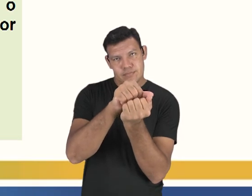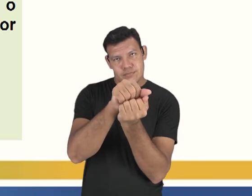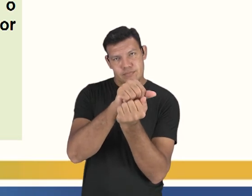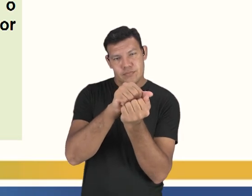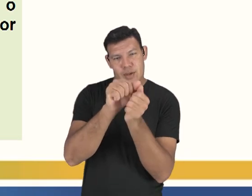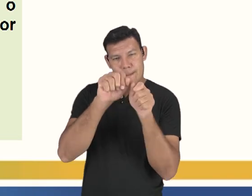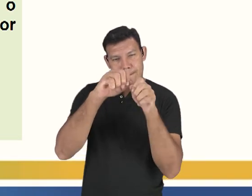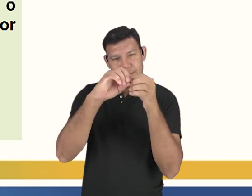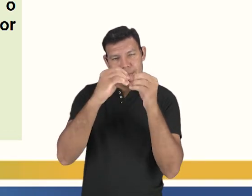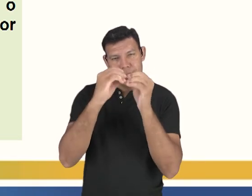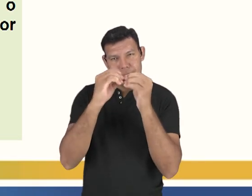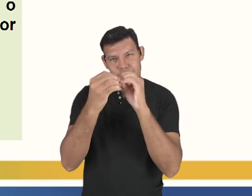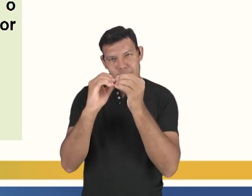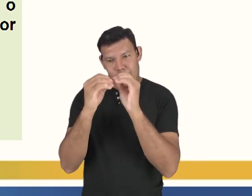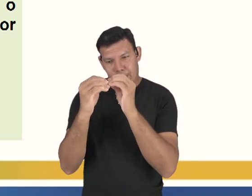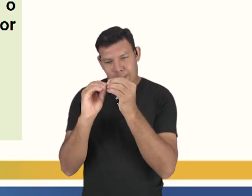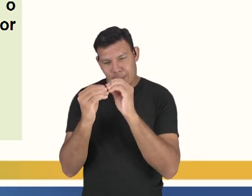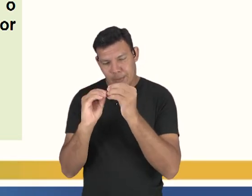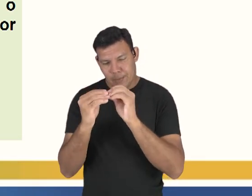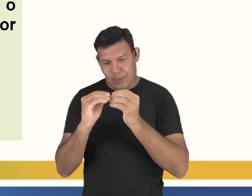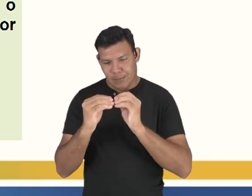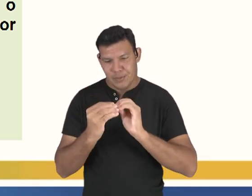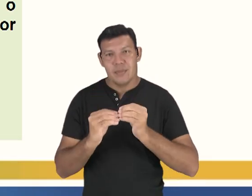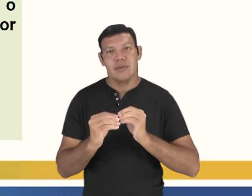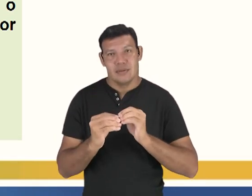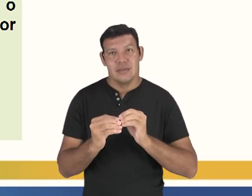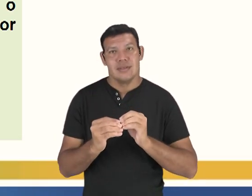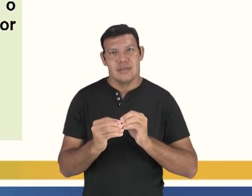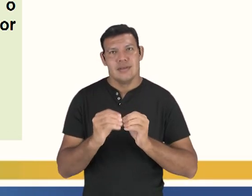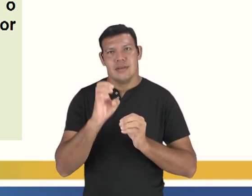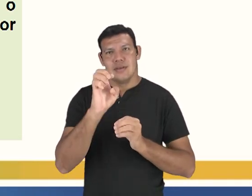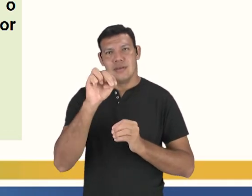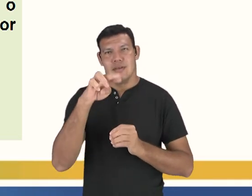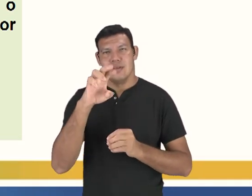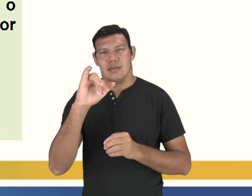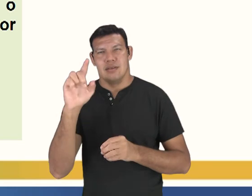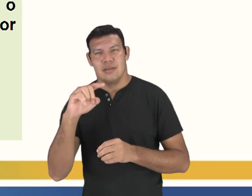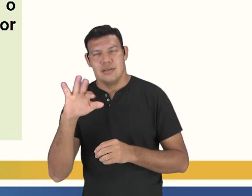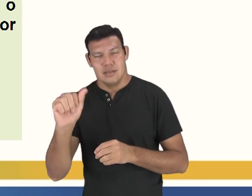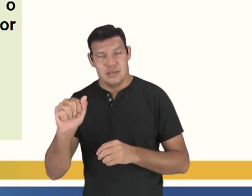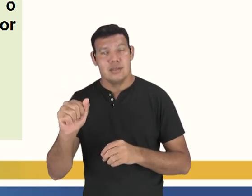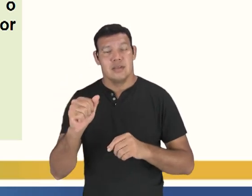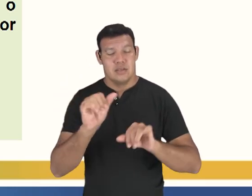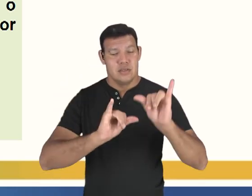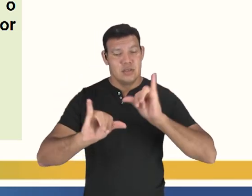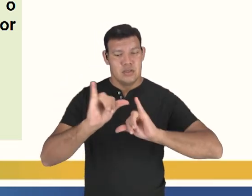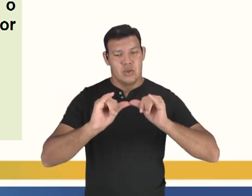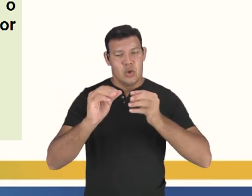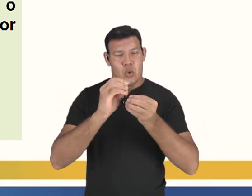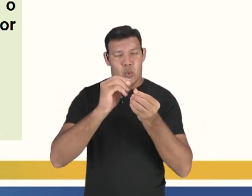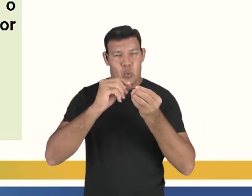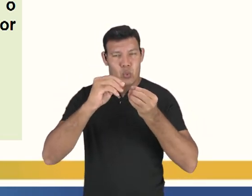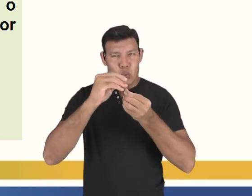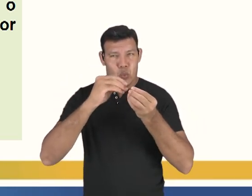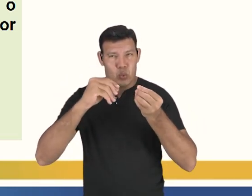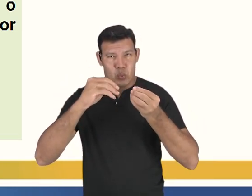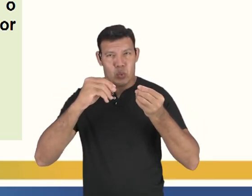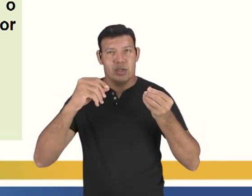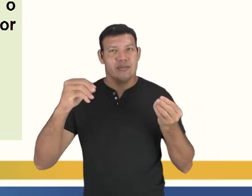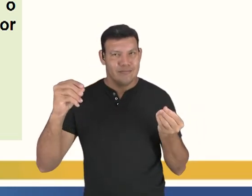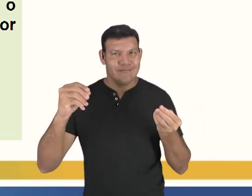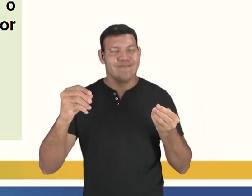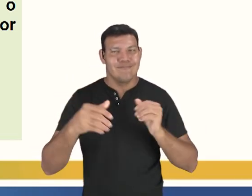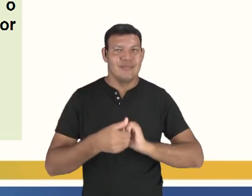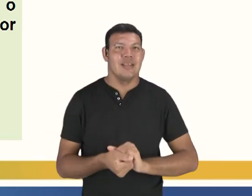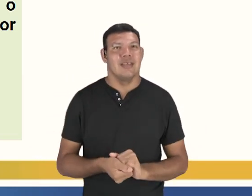vários pedaços, isso vai facilitar a ação das enzimas, né, a ação dessas substâncias que vão dissolver os alimentos, né? Então, é mais fácil